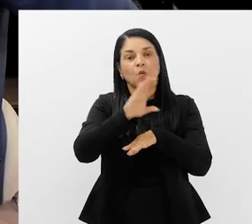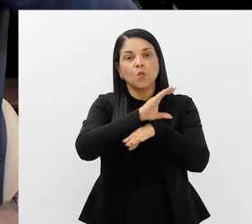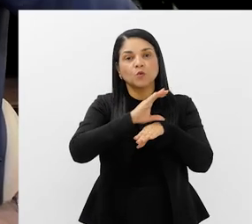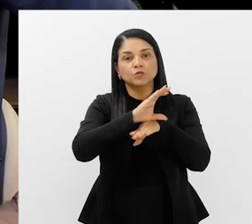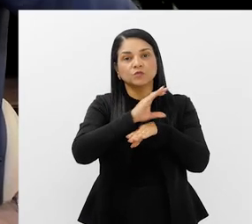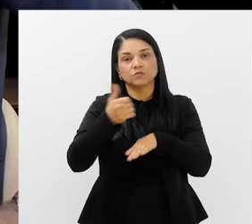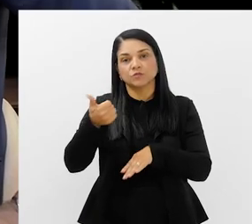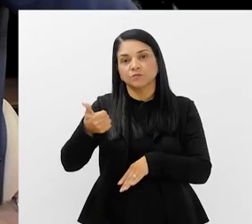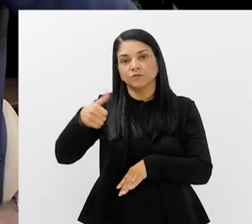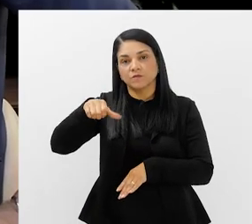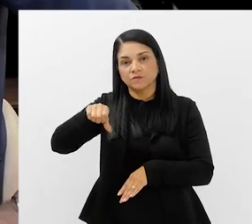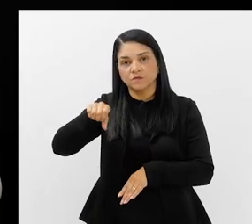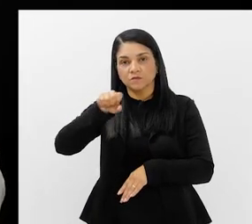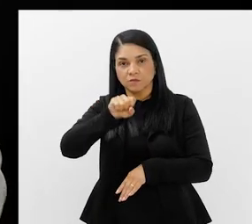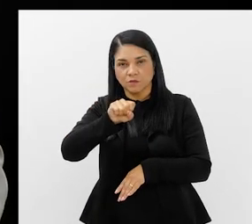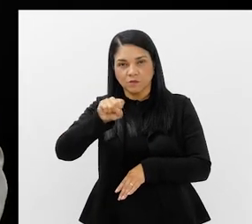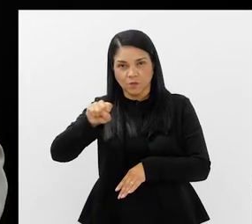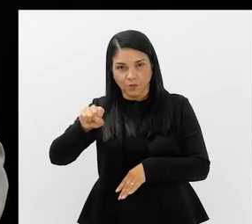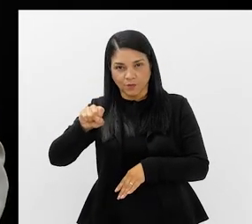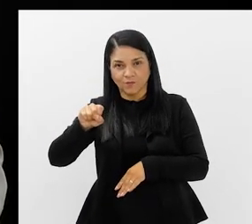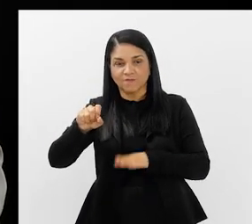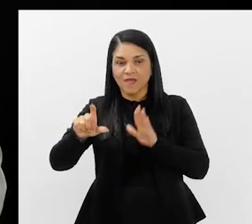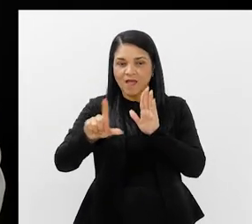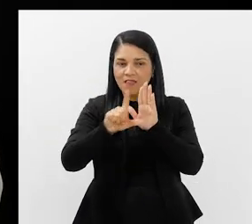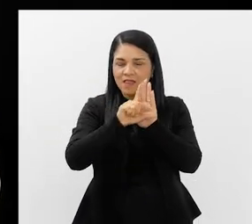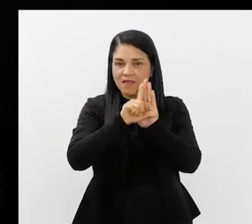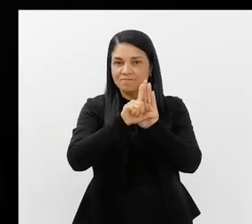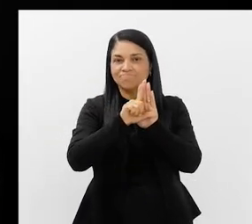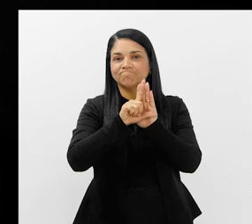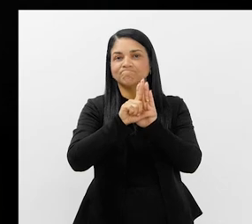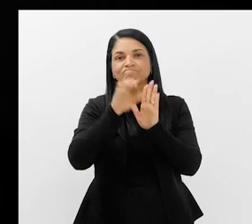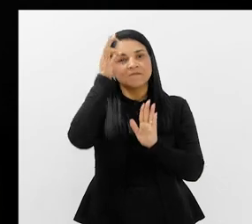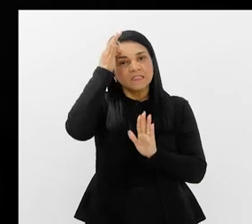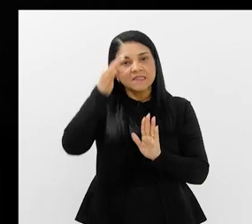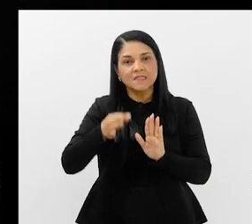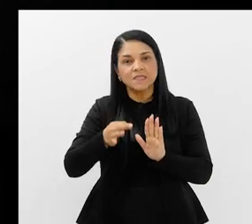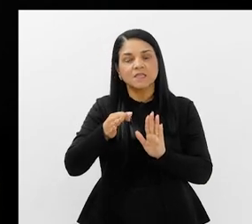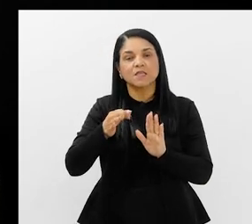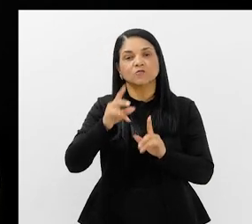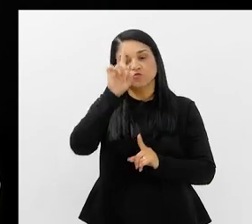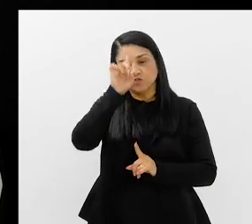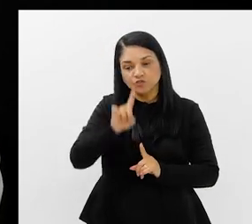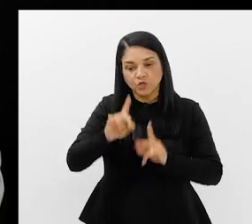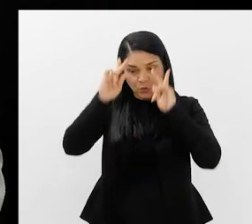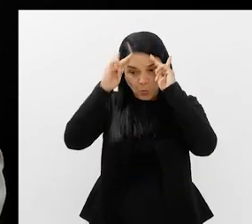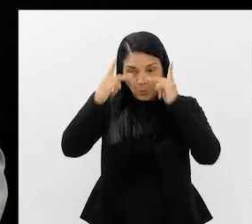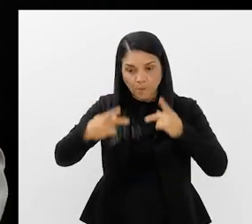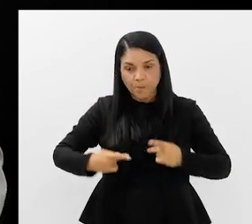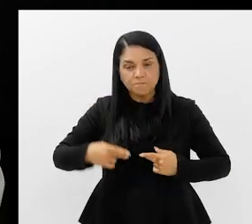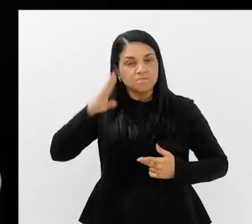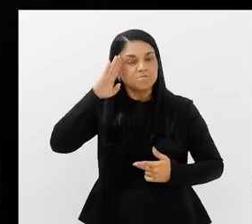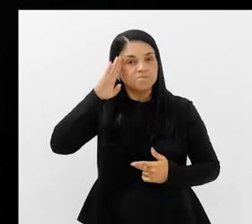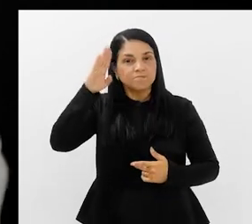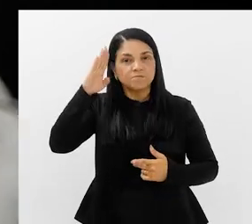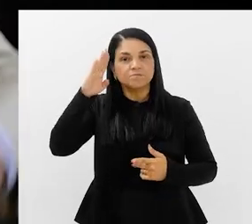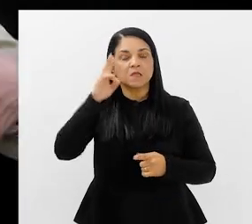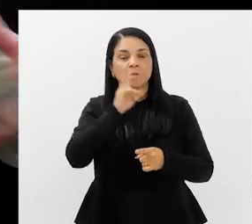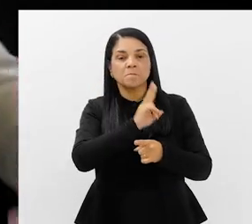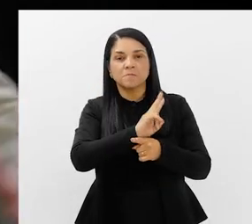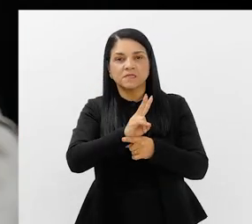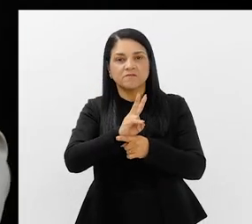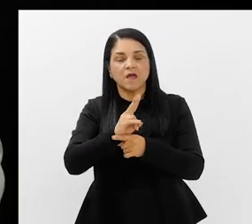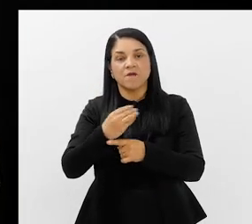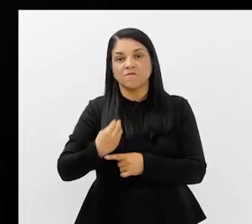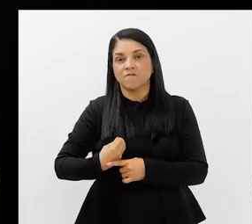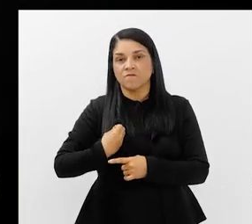Constituição de 1988 que nós tivemos essa grande alavanca, né, no sentido de entender que é um direito humano fundamental a gente preservar todas